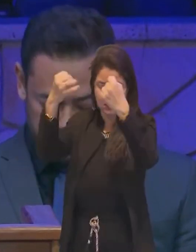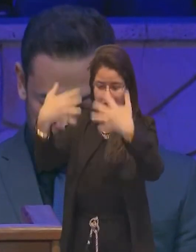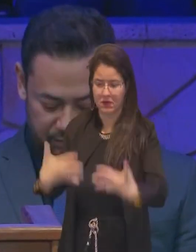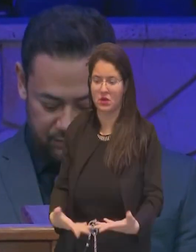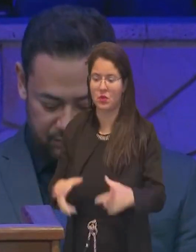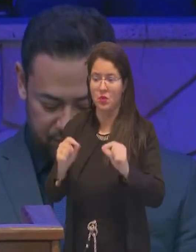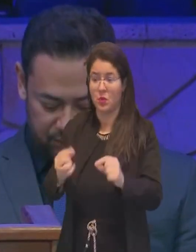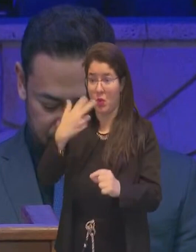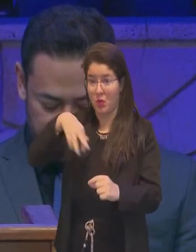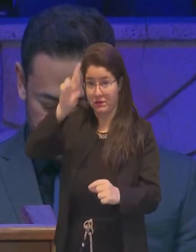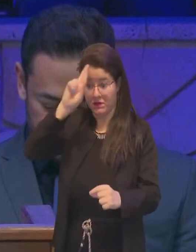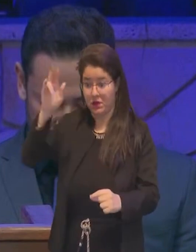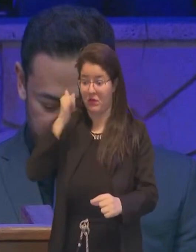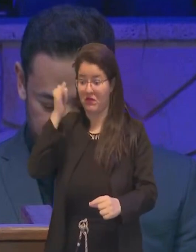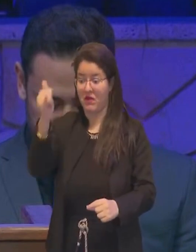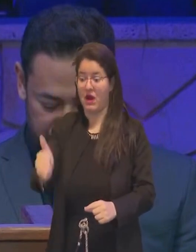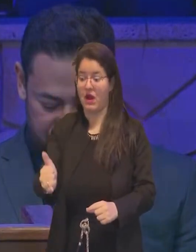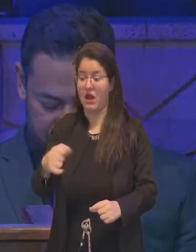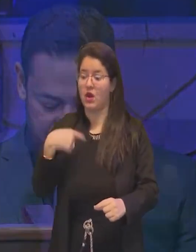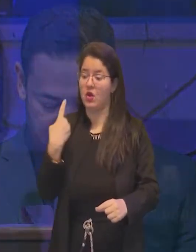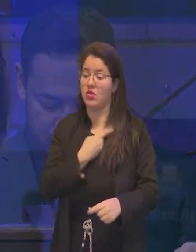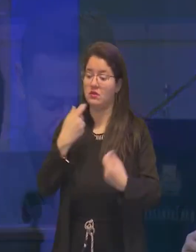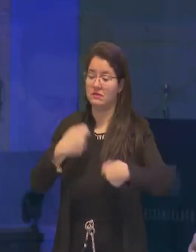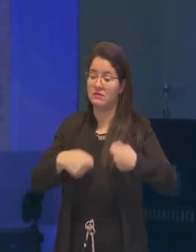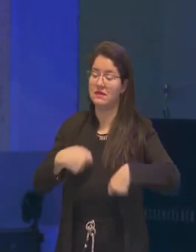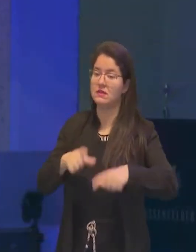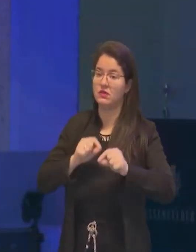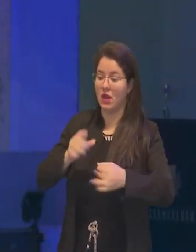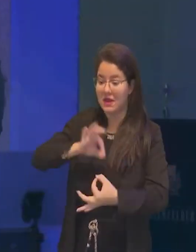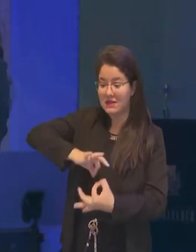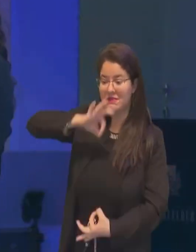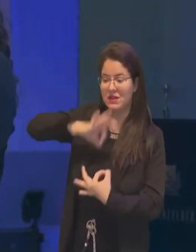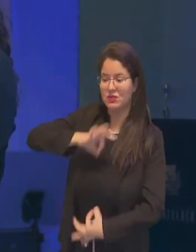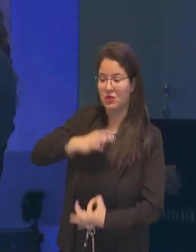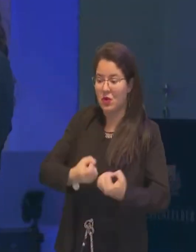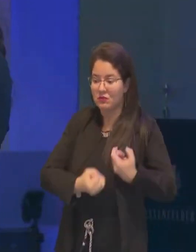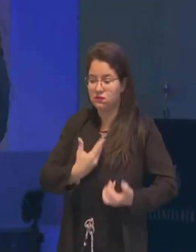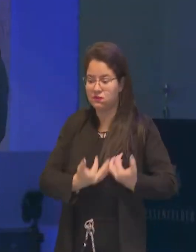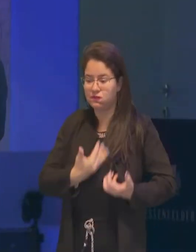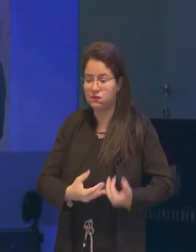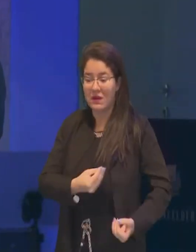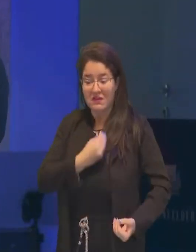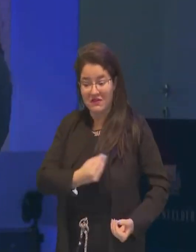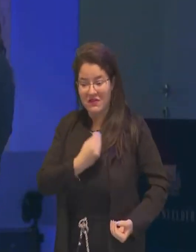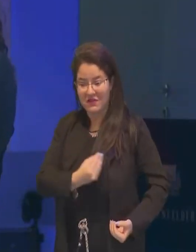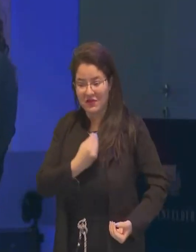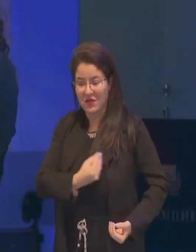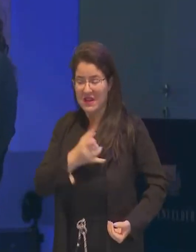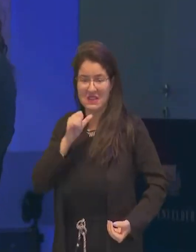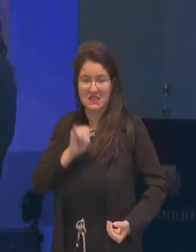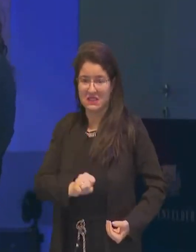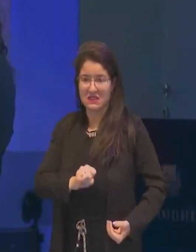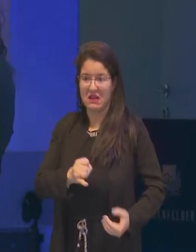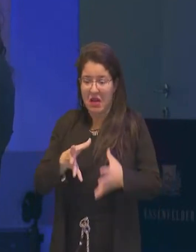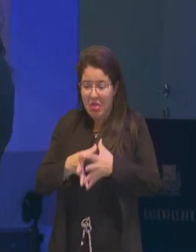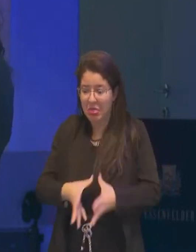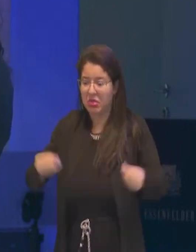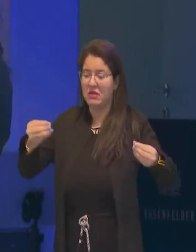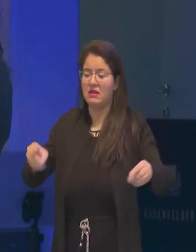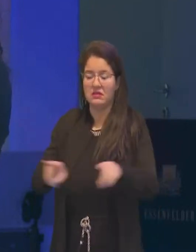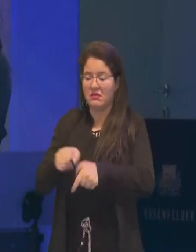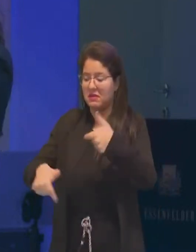o Senhor diz que nós temos que manter o nosso espírito vivo, porque assim as obras vão se tornar mortas. A